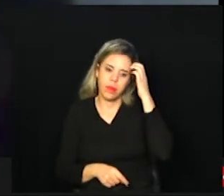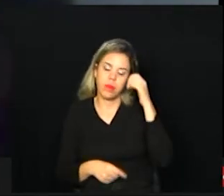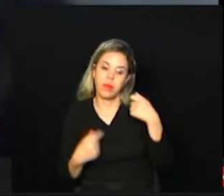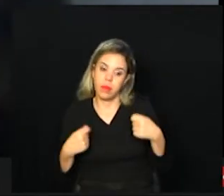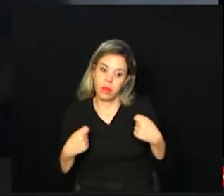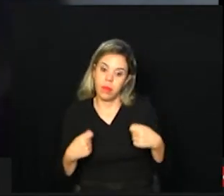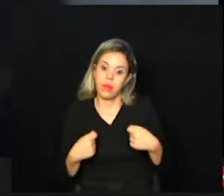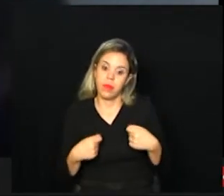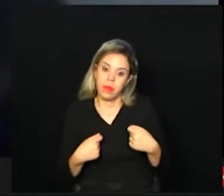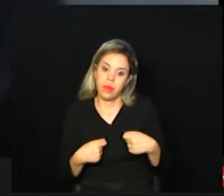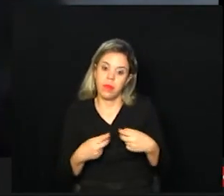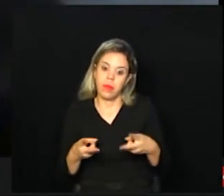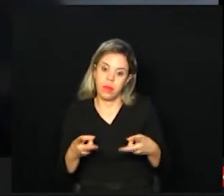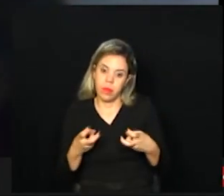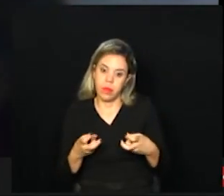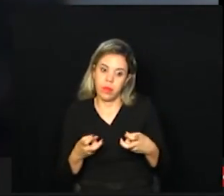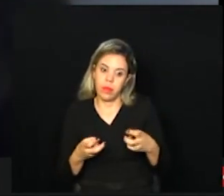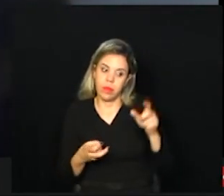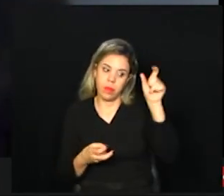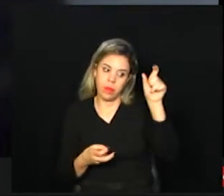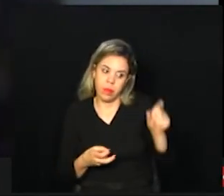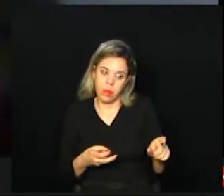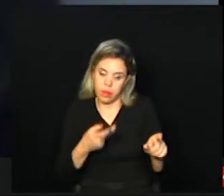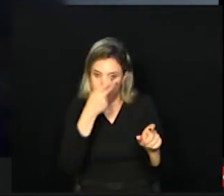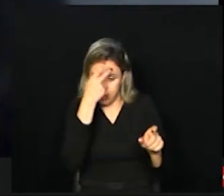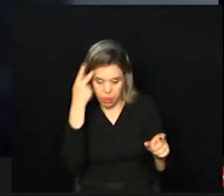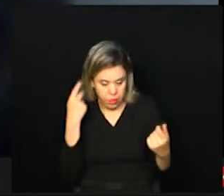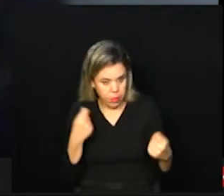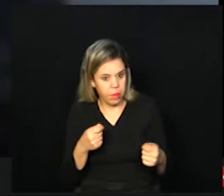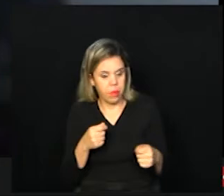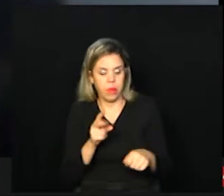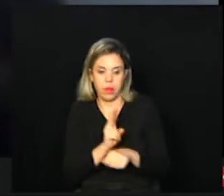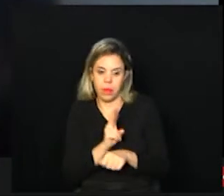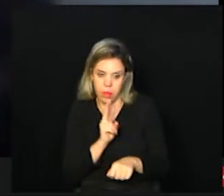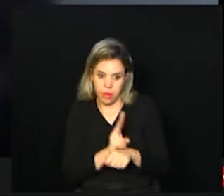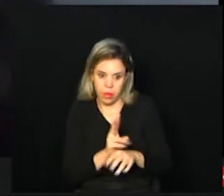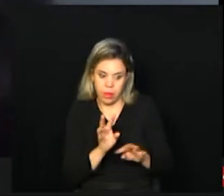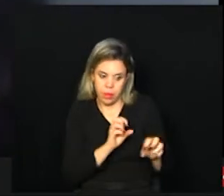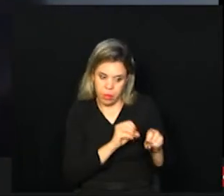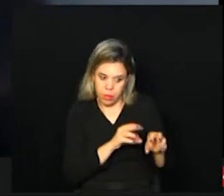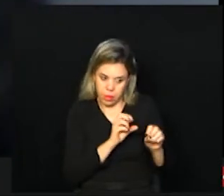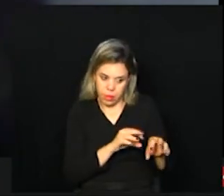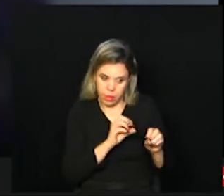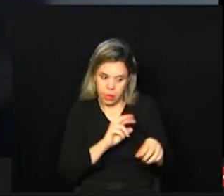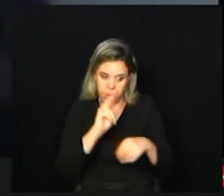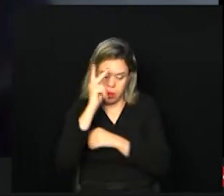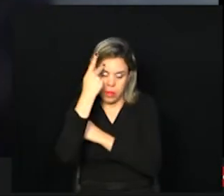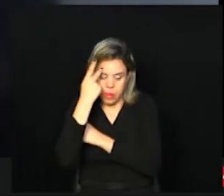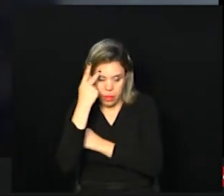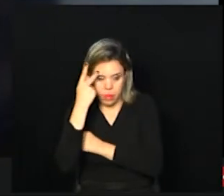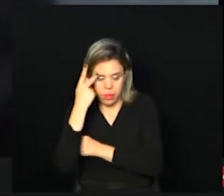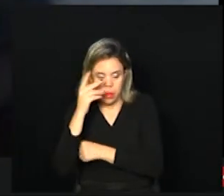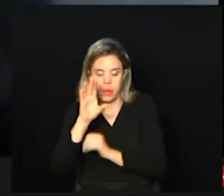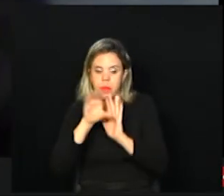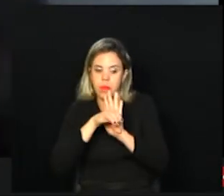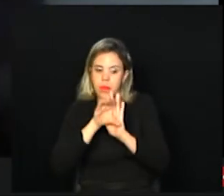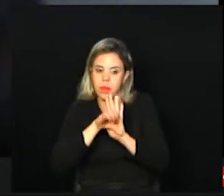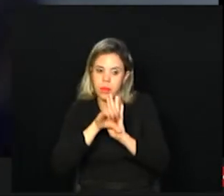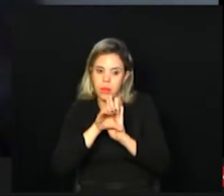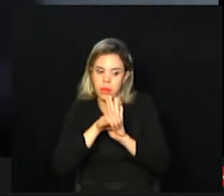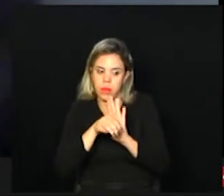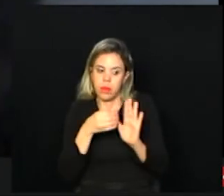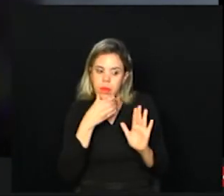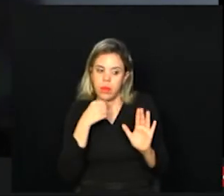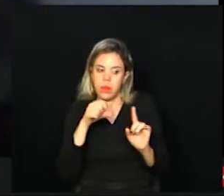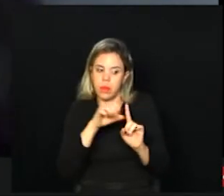gente precisa olhar para ele como pessoa, que precisa ser cuidado e que precisa repensar os seus conceitos do que é ser homem nessa